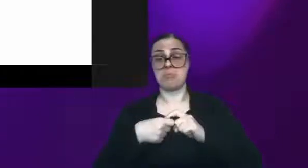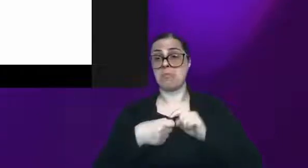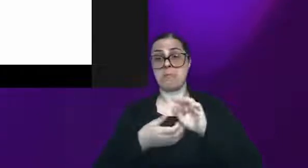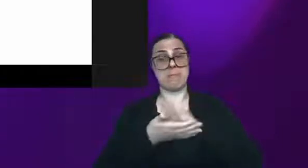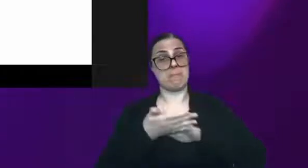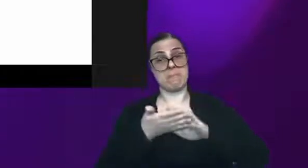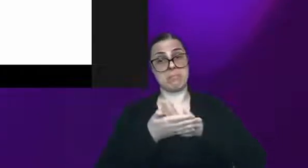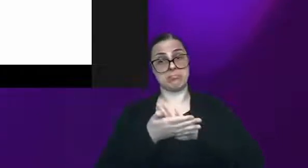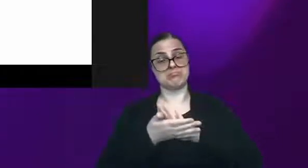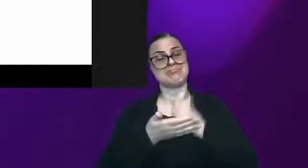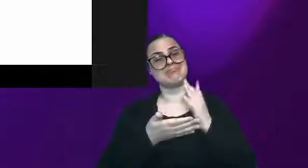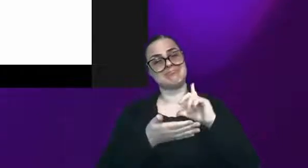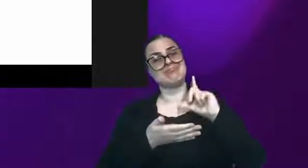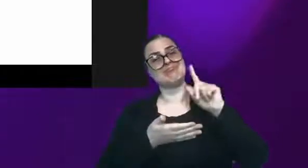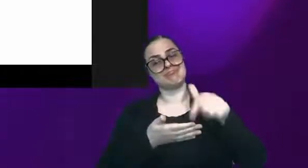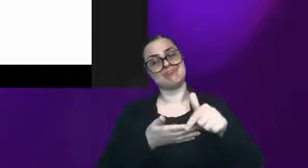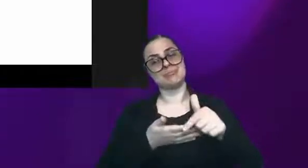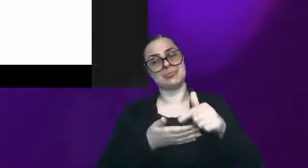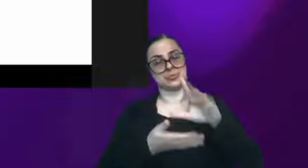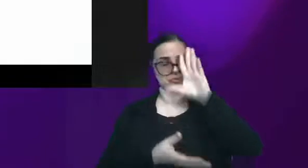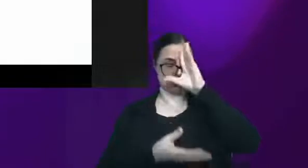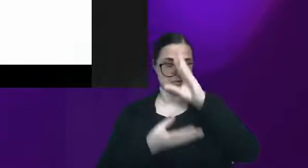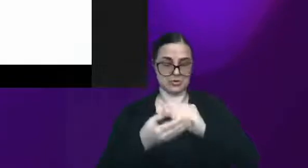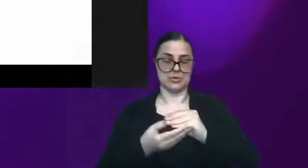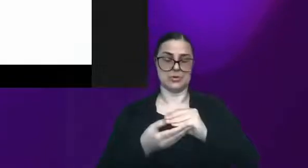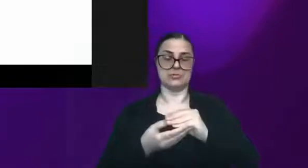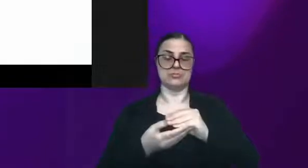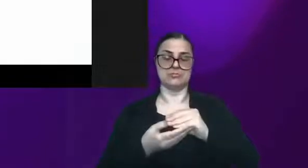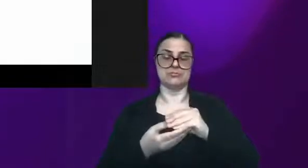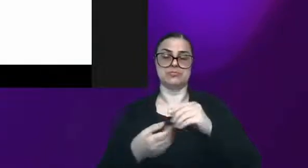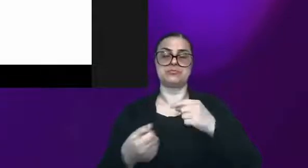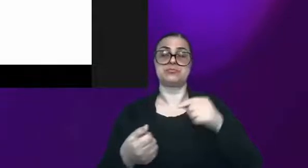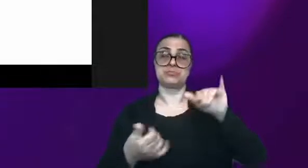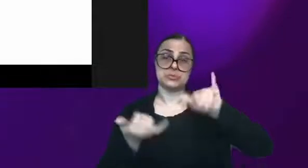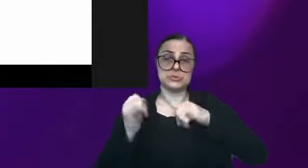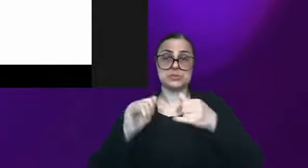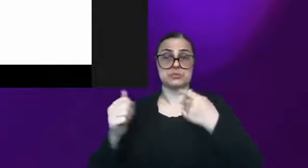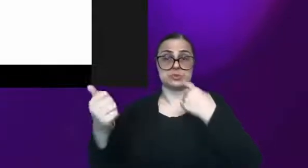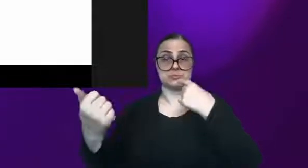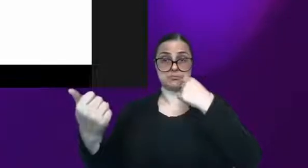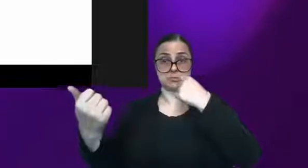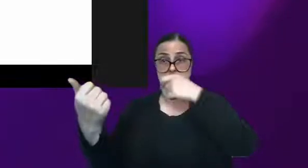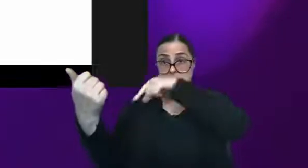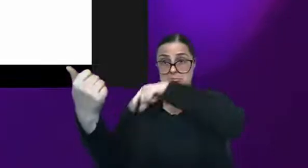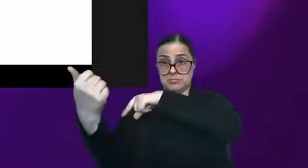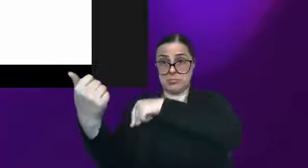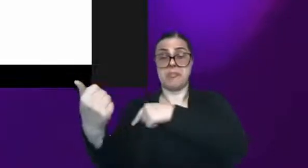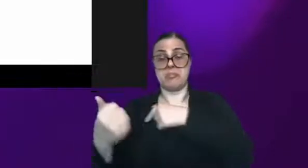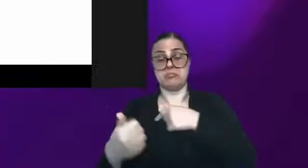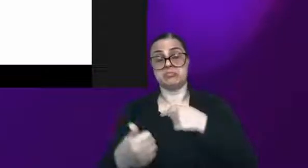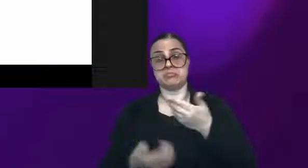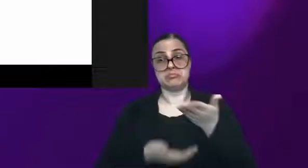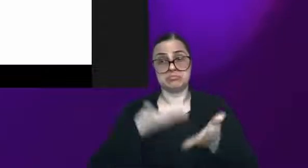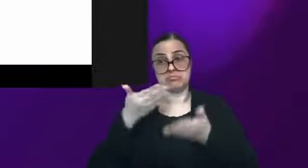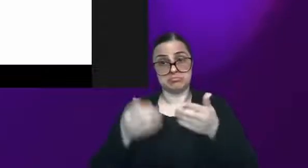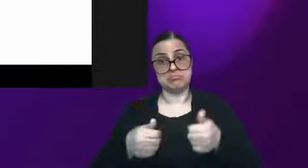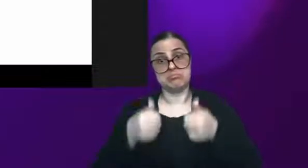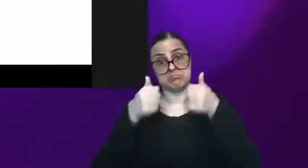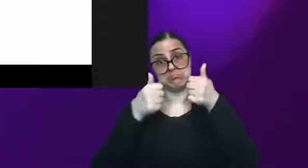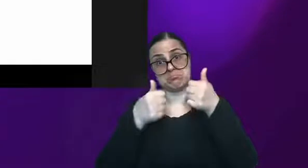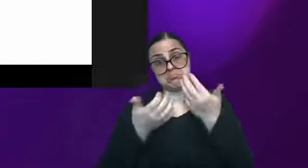que respondeu à quimioterapia. Mas estes casos são a exceção. E aquilo que nós sabemos em relação ao colangiocarcinoma, e eu penso que